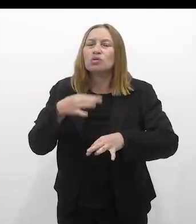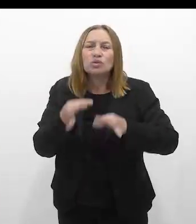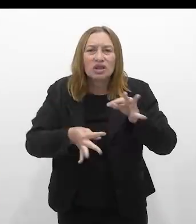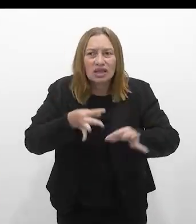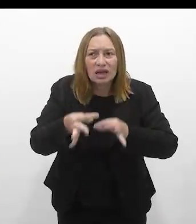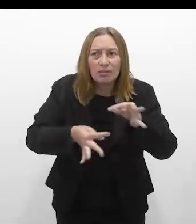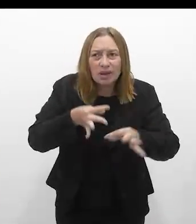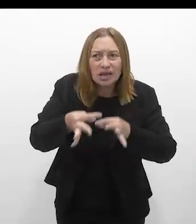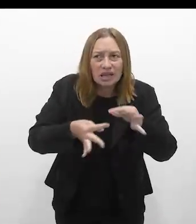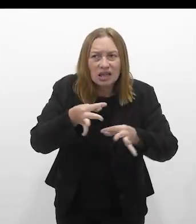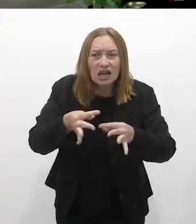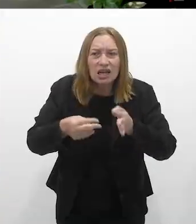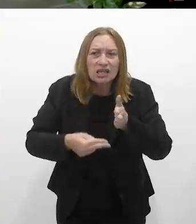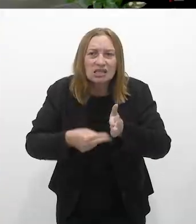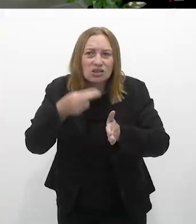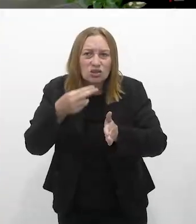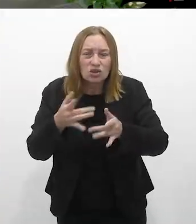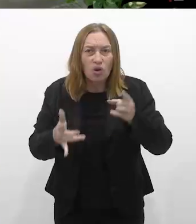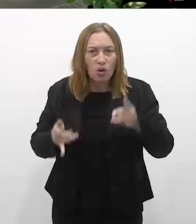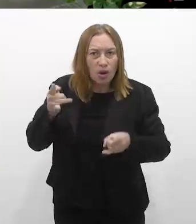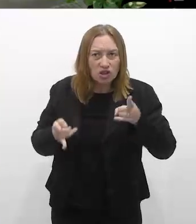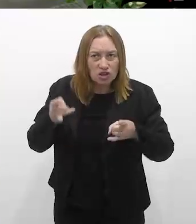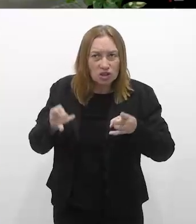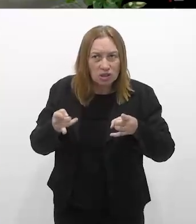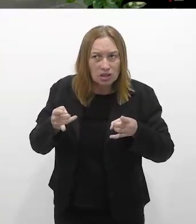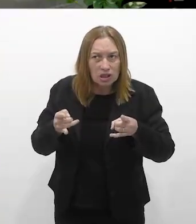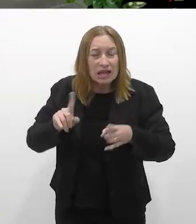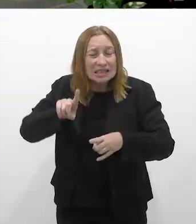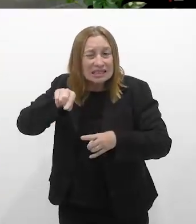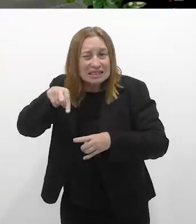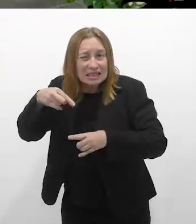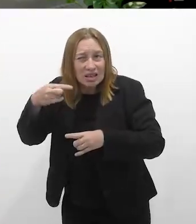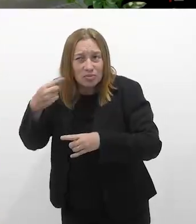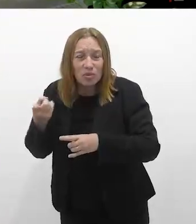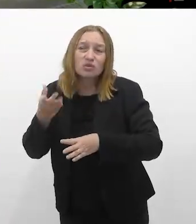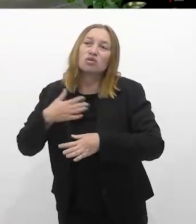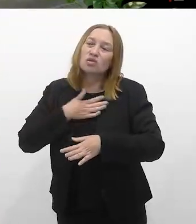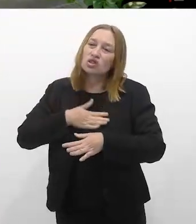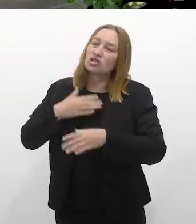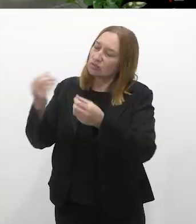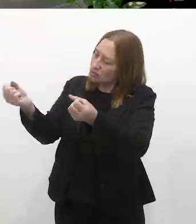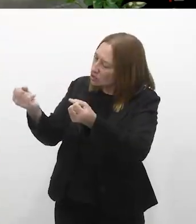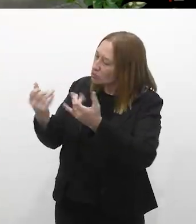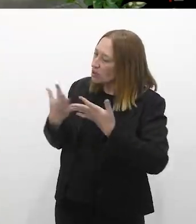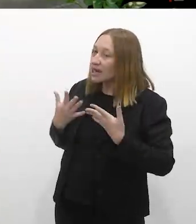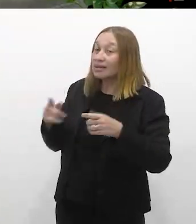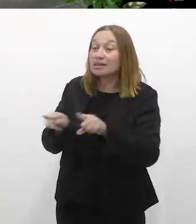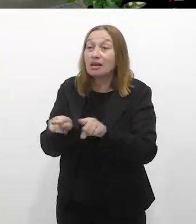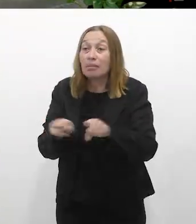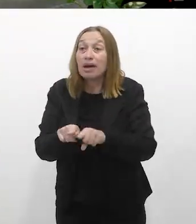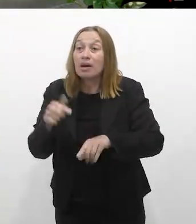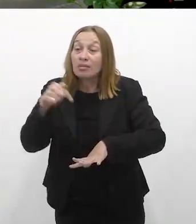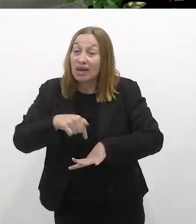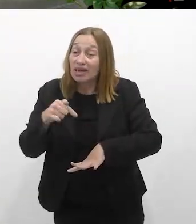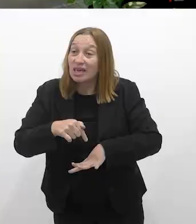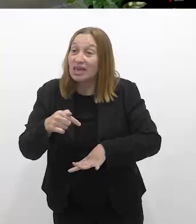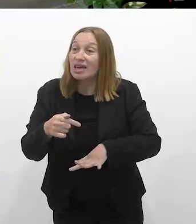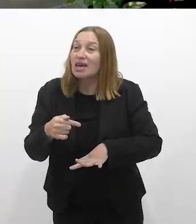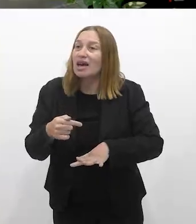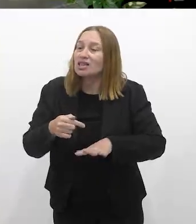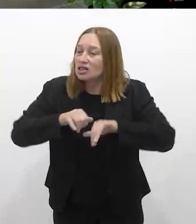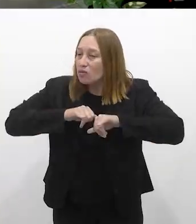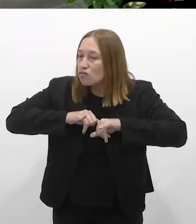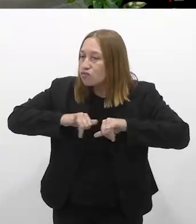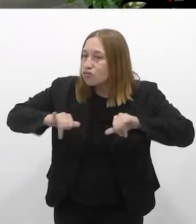na questão do tratamento, cirurgia robótica. Depois eu gostaria que o senhor explicasse também, porque aqui a gente está